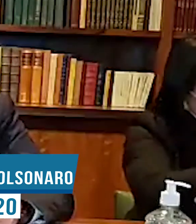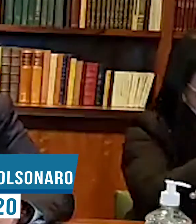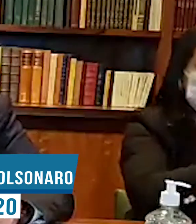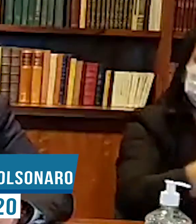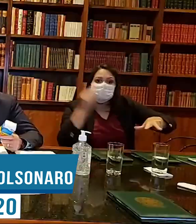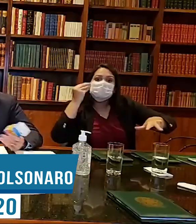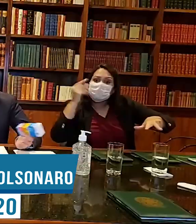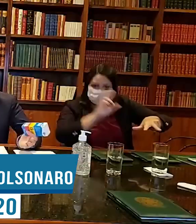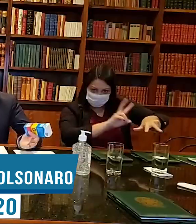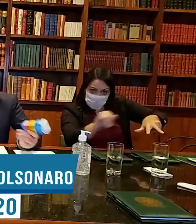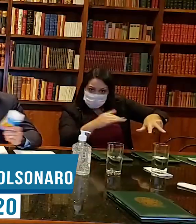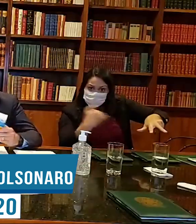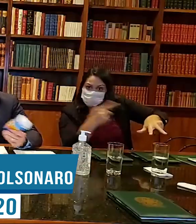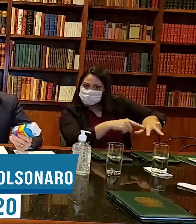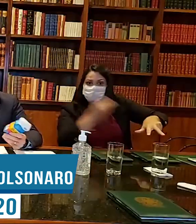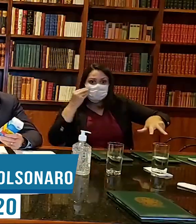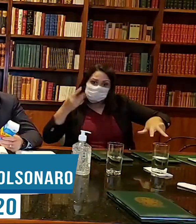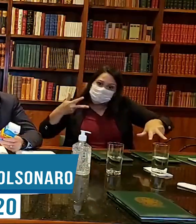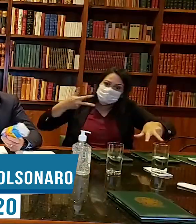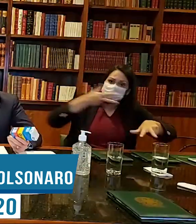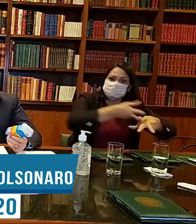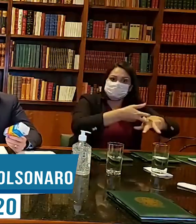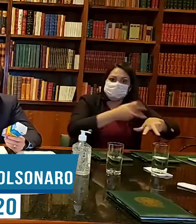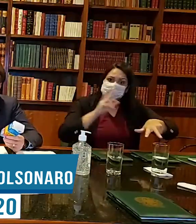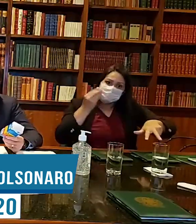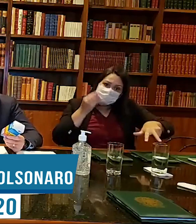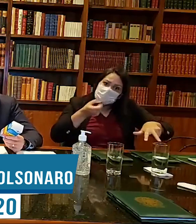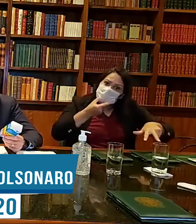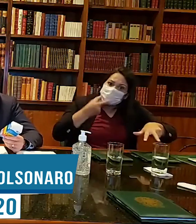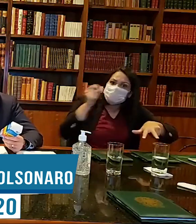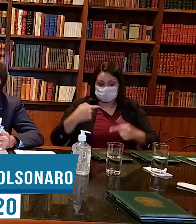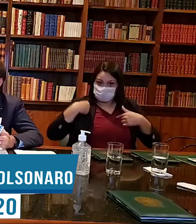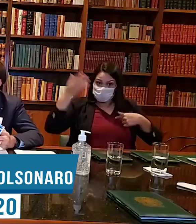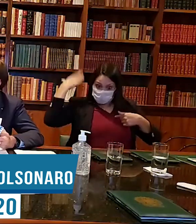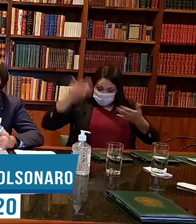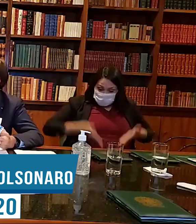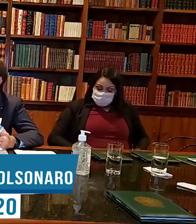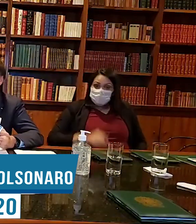Aplica logo, pô. Relativamente, aplica logo. Outra coisa, esse remédio aqui,